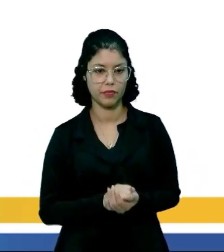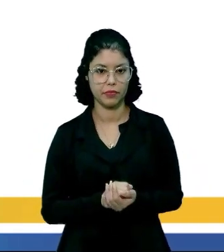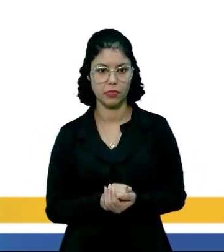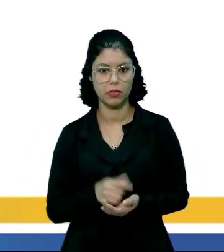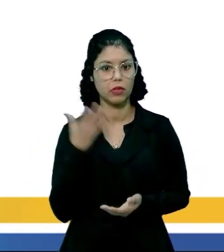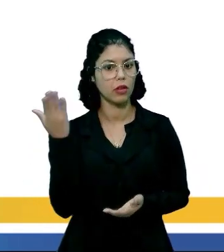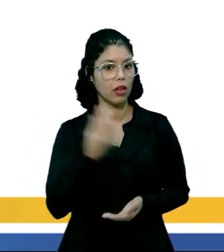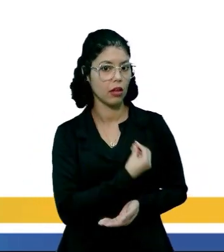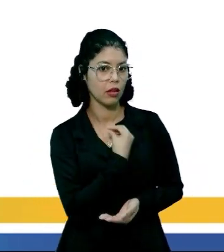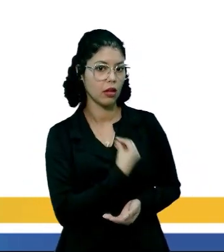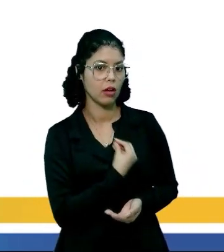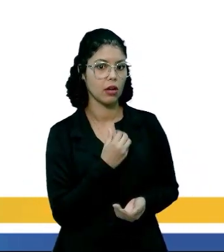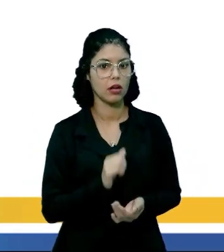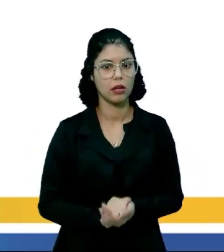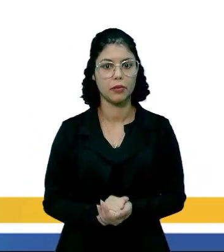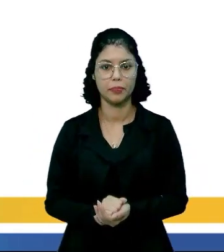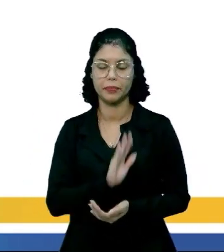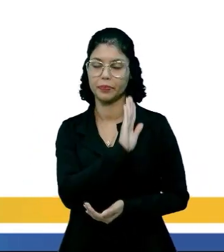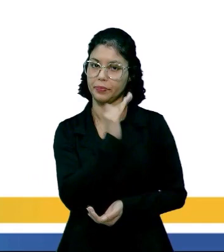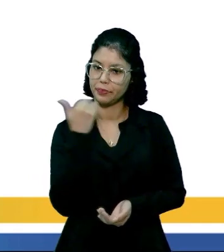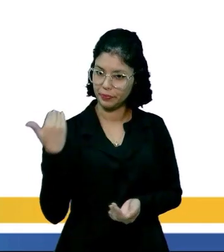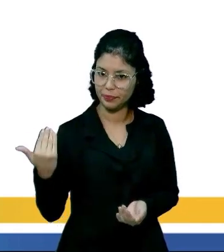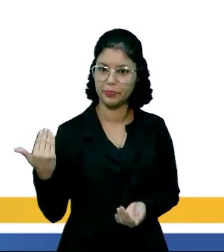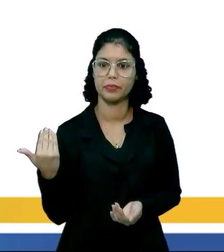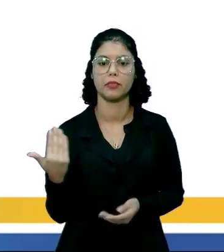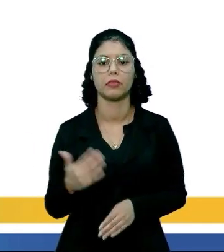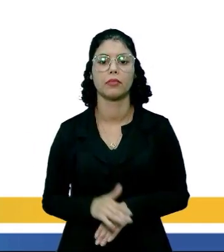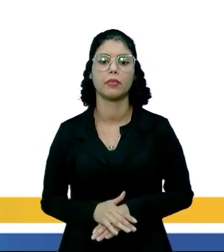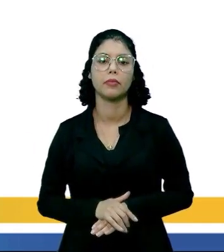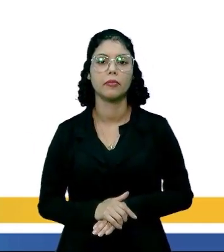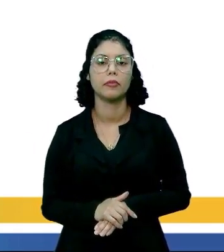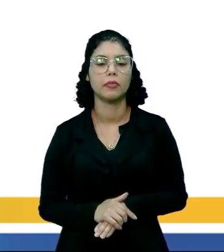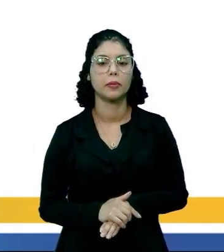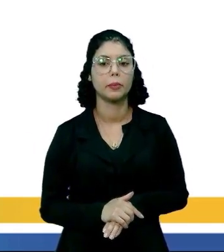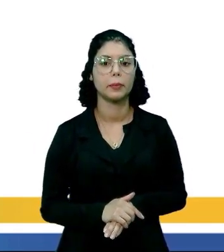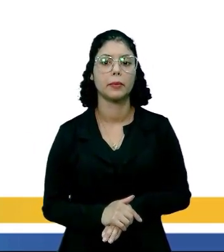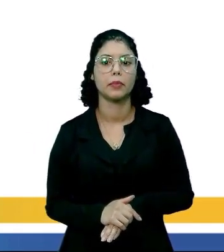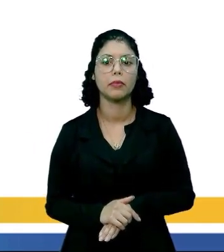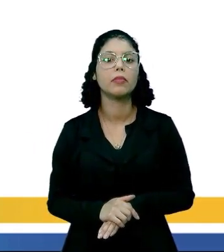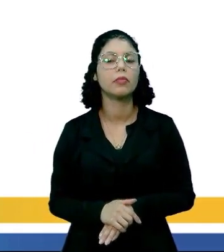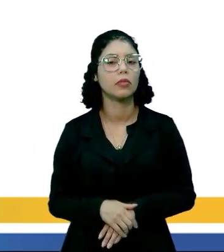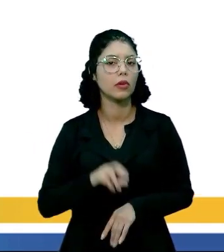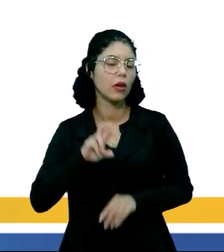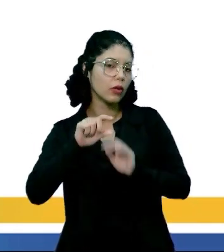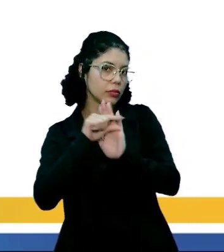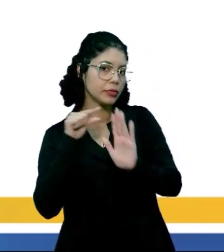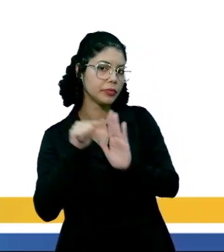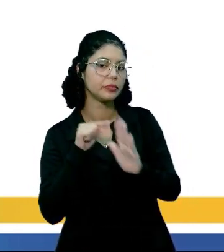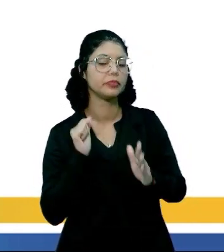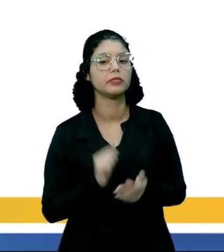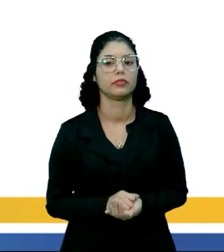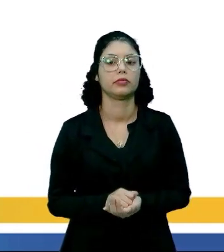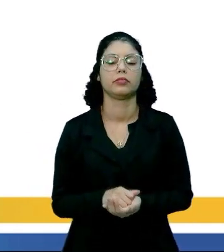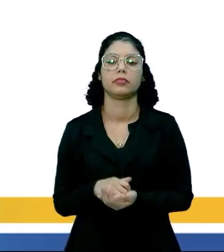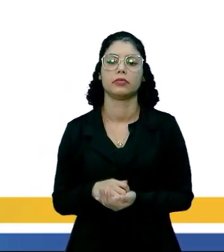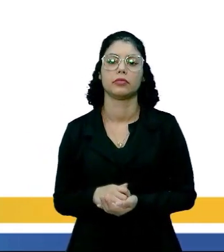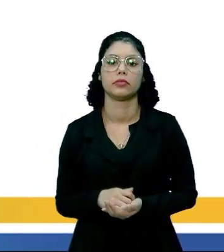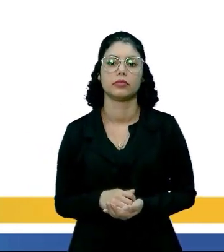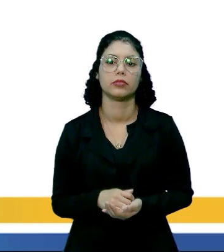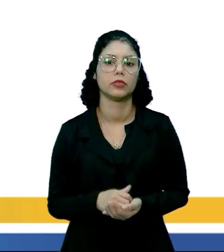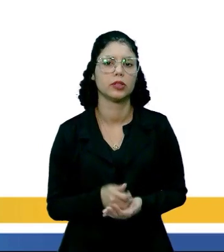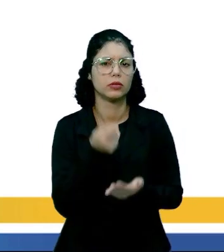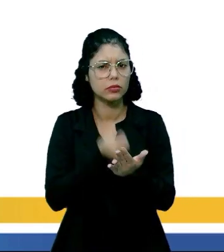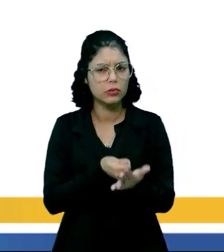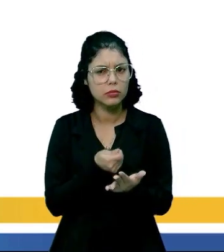oriente. Esta vida de bordo há de matar-me. Então, esse aí é só um trecho, observa que a gente tem um